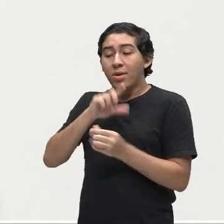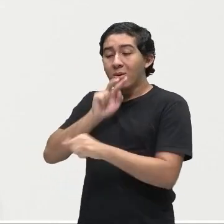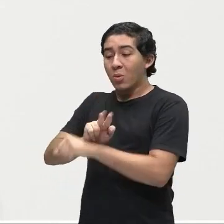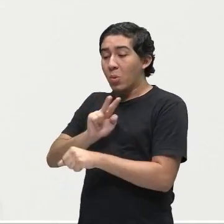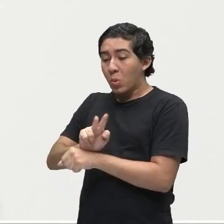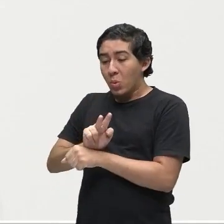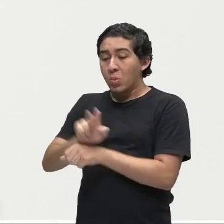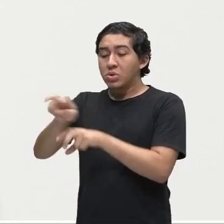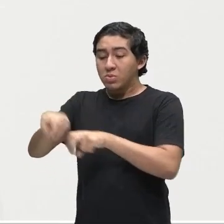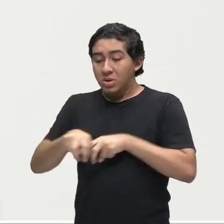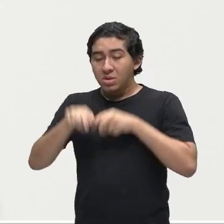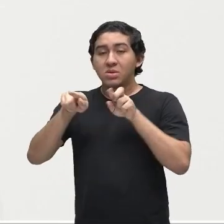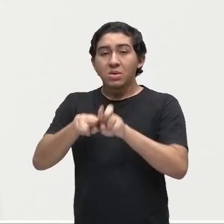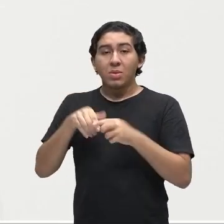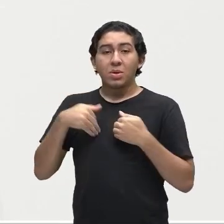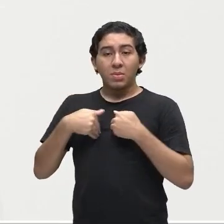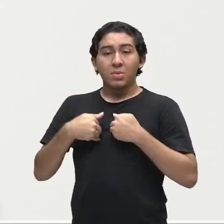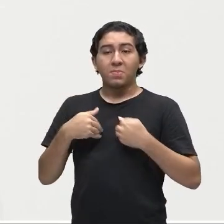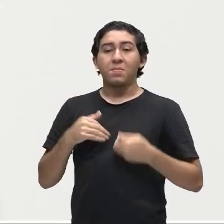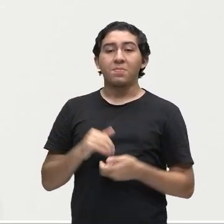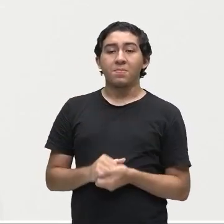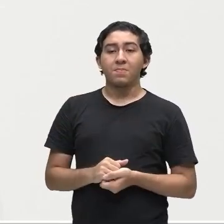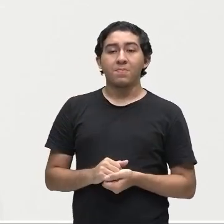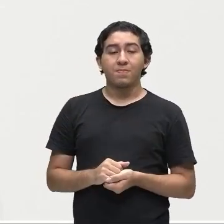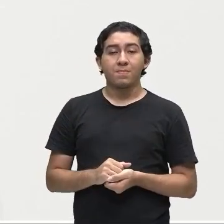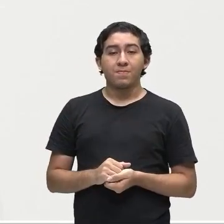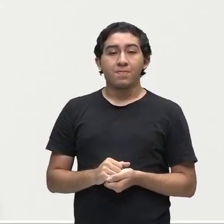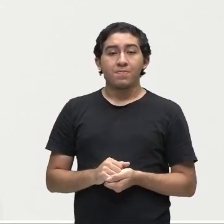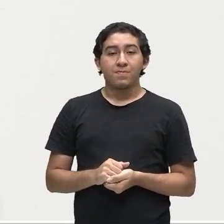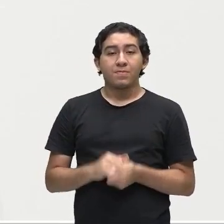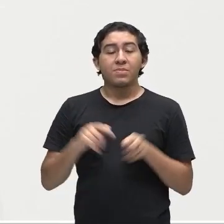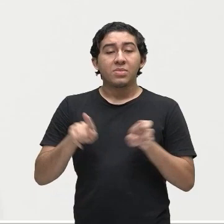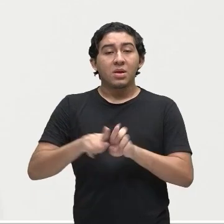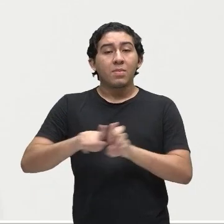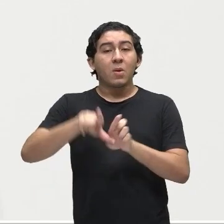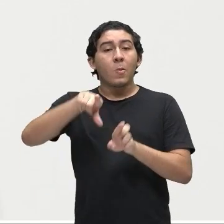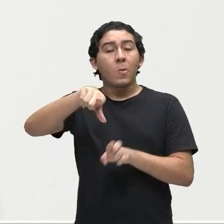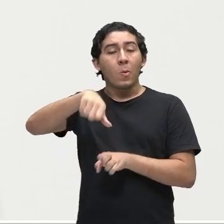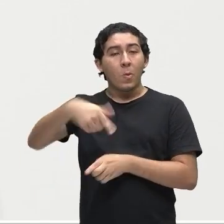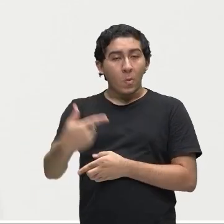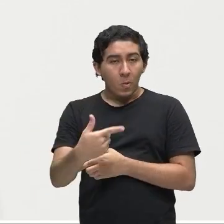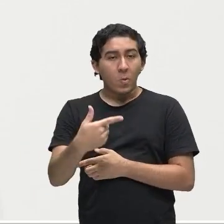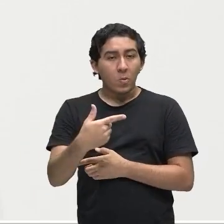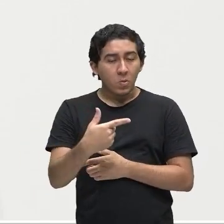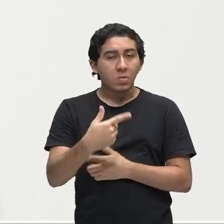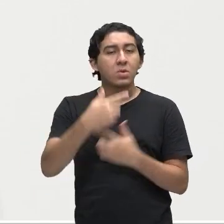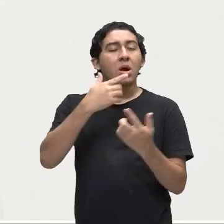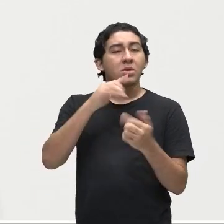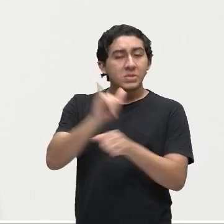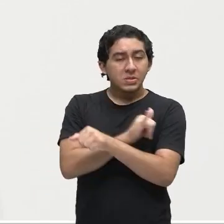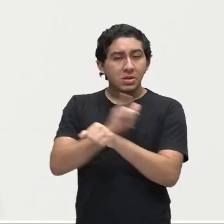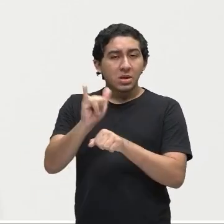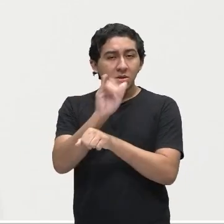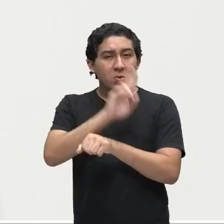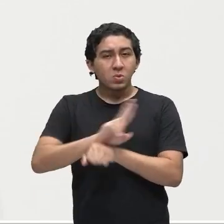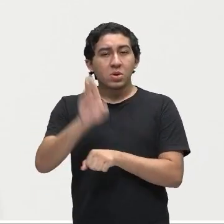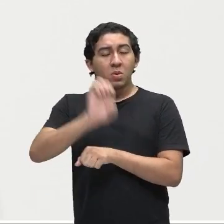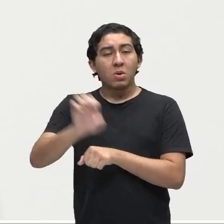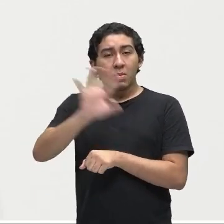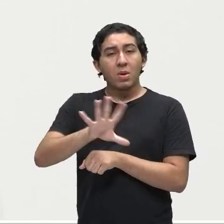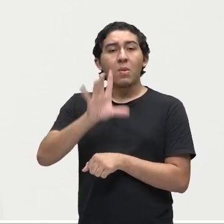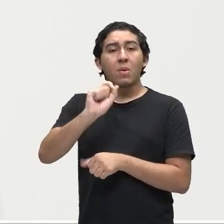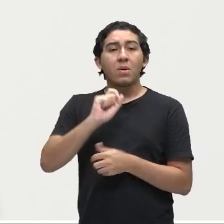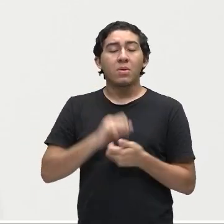ver também uma outra iniciativa que passa a ser desenvolvida pelos europeus durante este período do século XI, que era